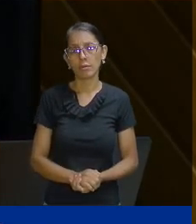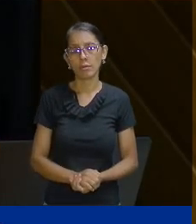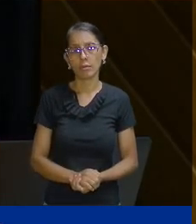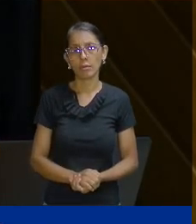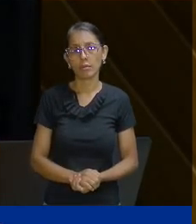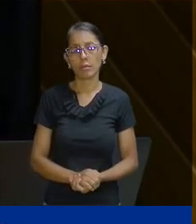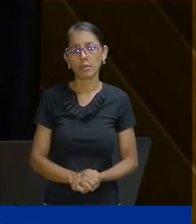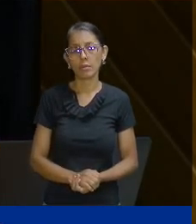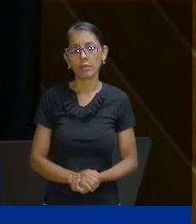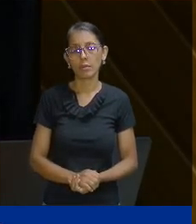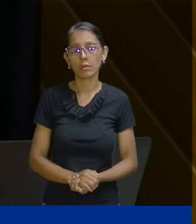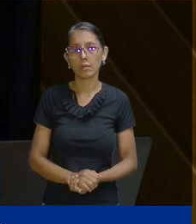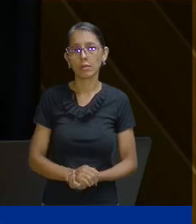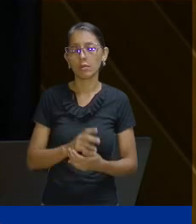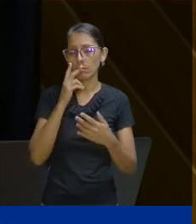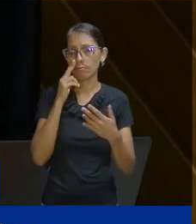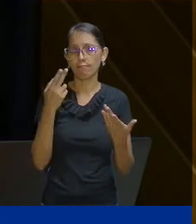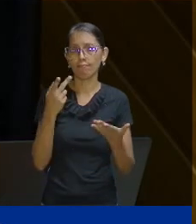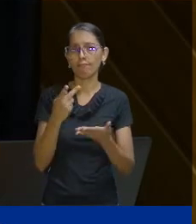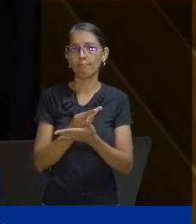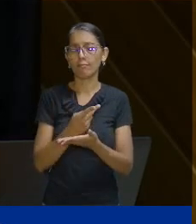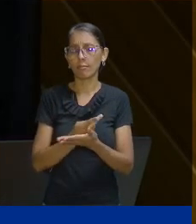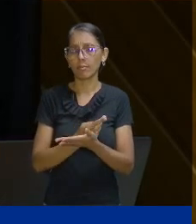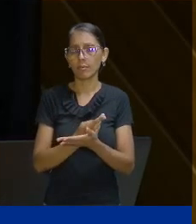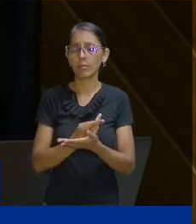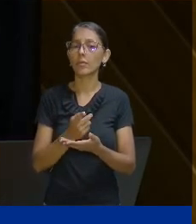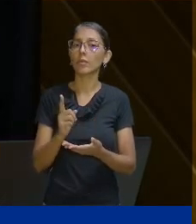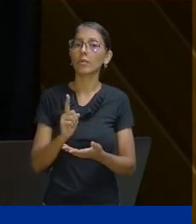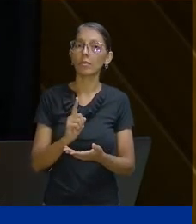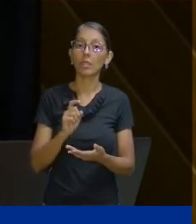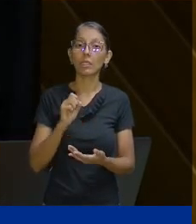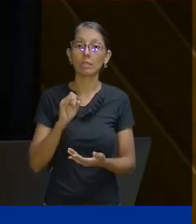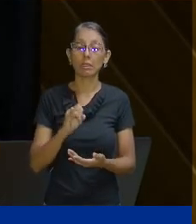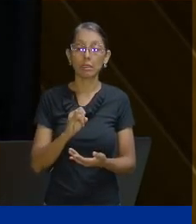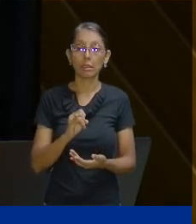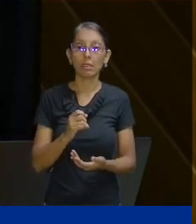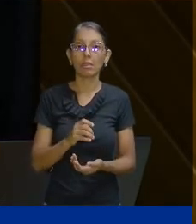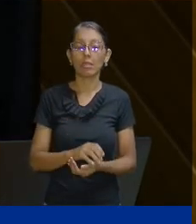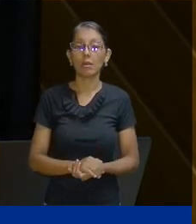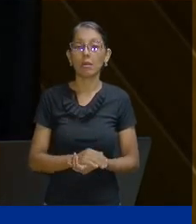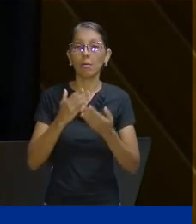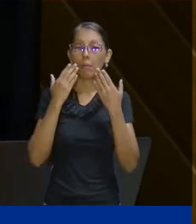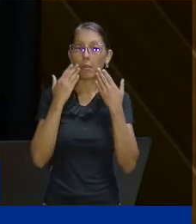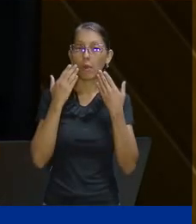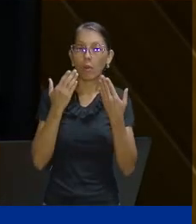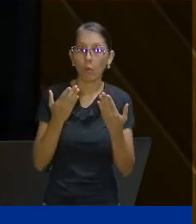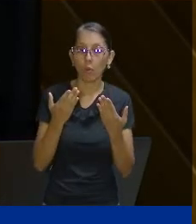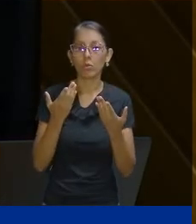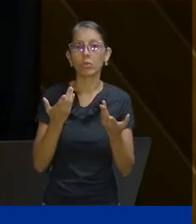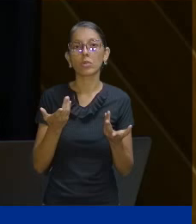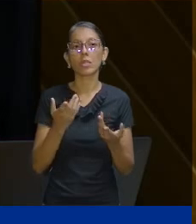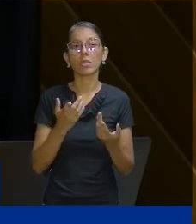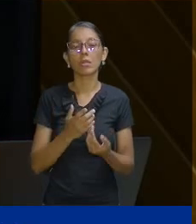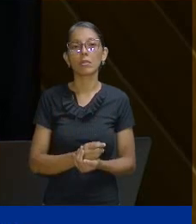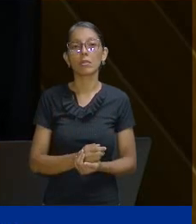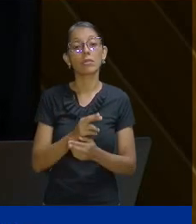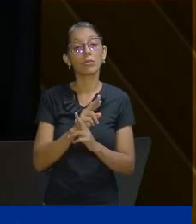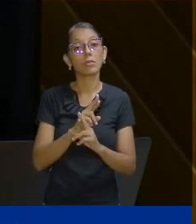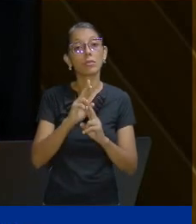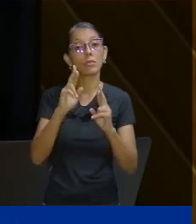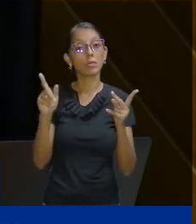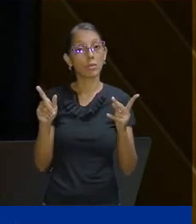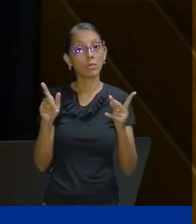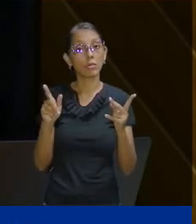houvesse uma coisa efetiva mostrada pela defesa que fizesse mostrar que o conteúdo é outro, a gente